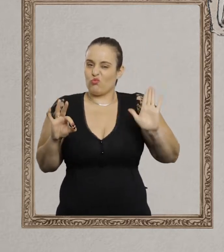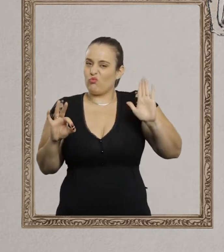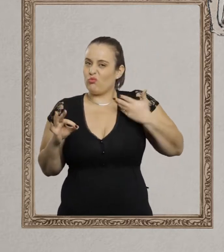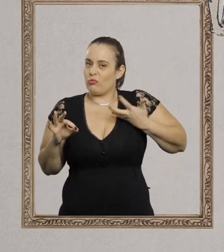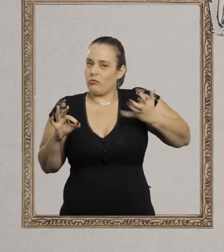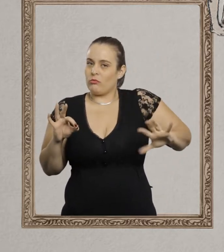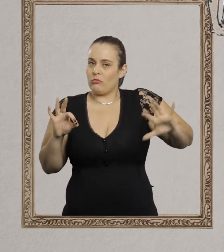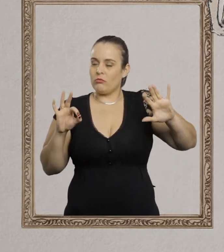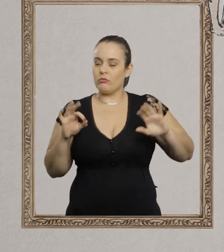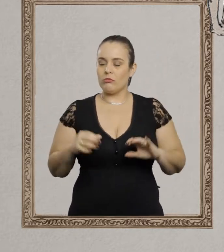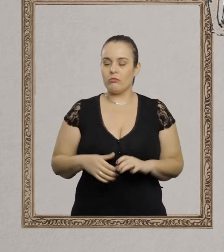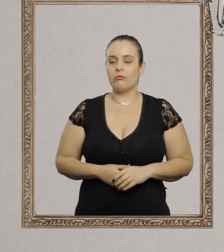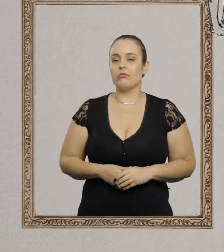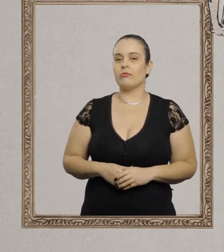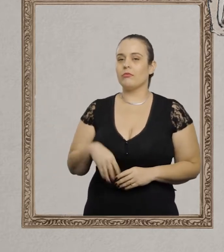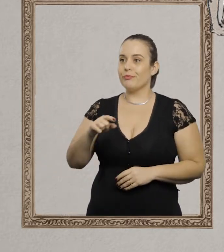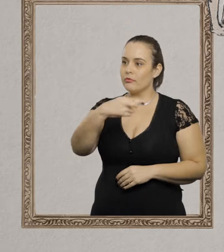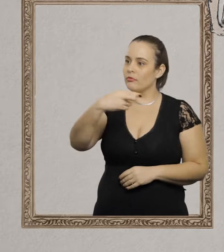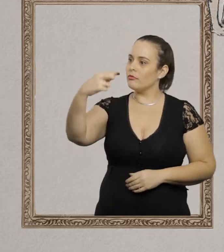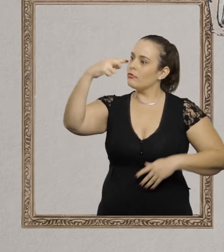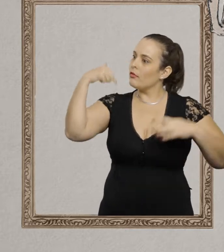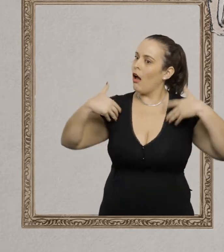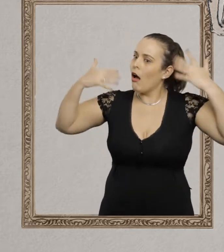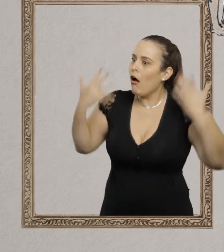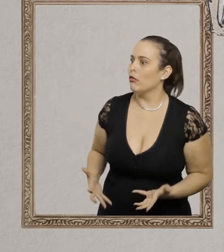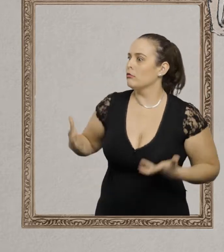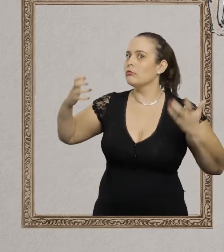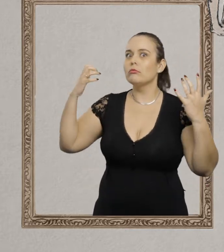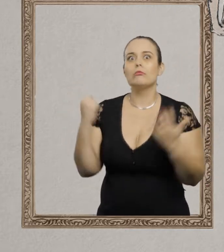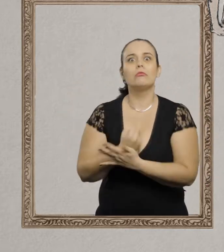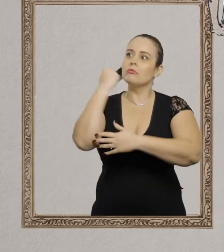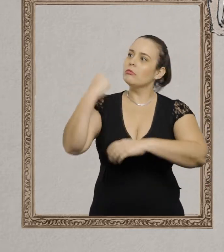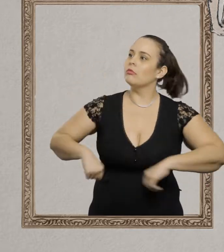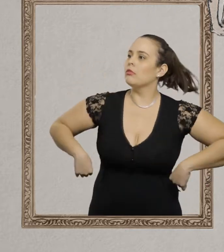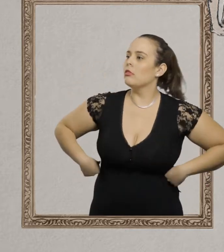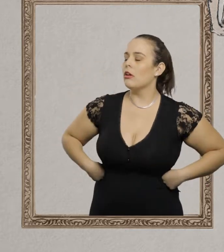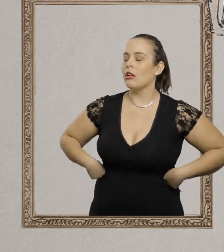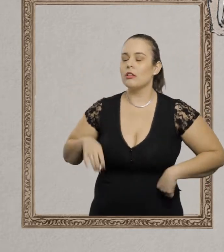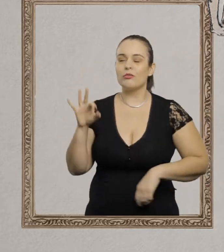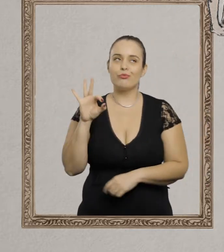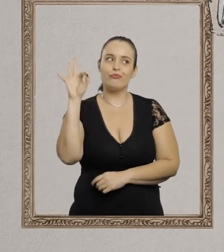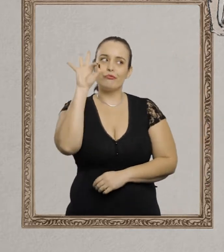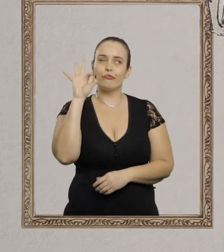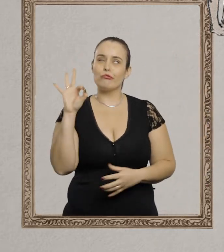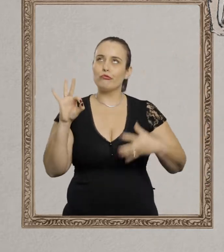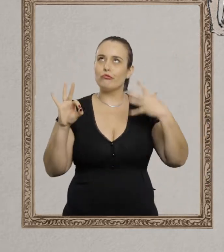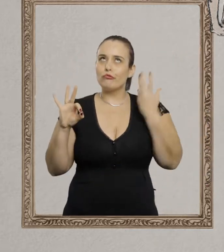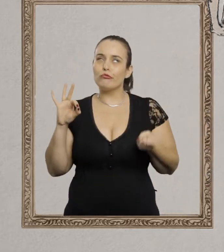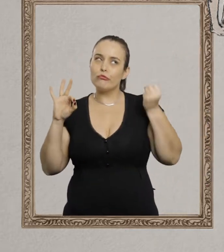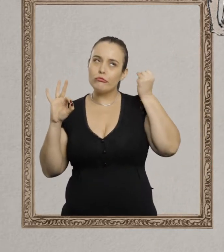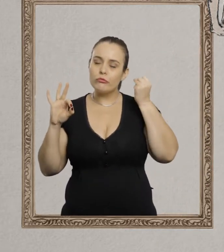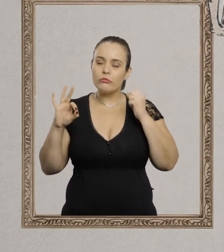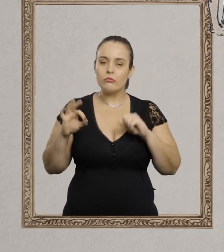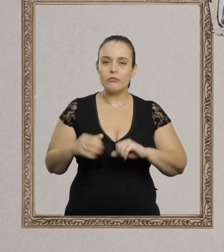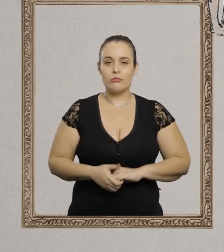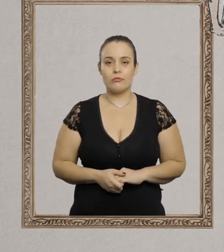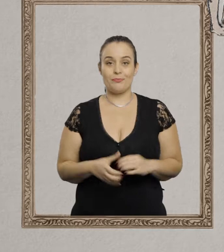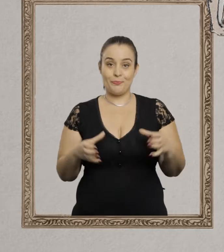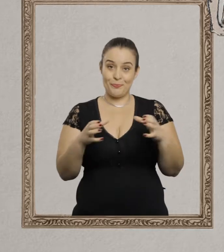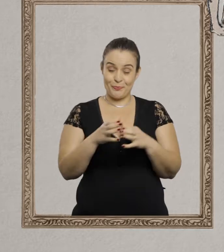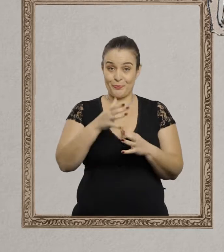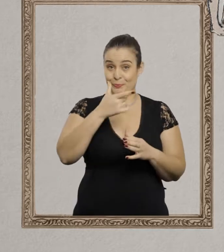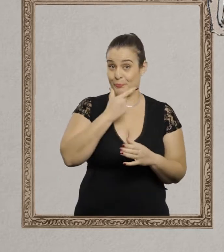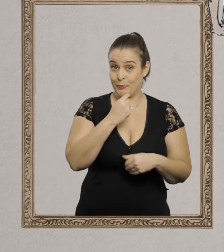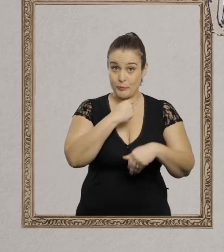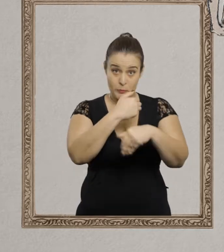Wendy. Peter ficou irritado com Sininho. A fada teve que atender o pedido de Peter. Os meninos